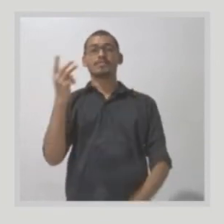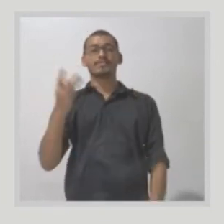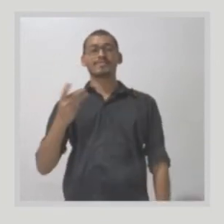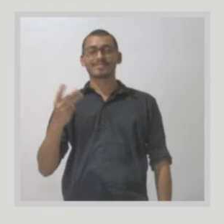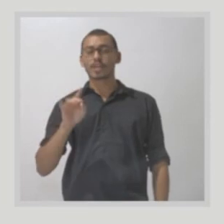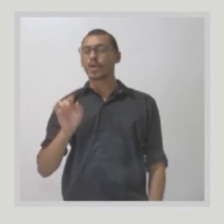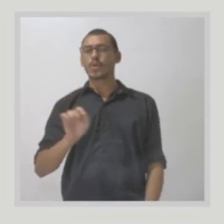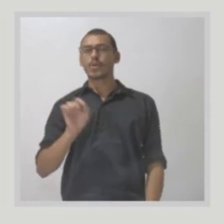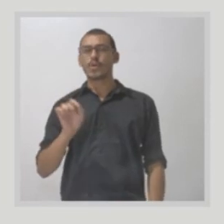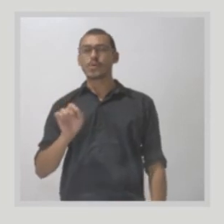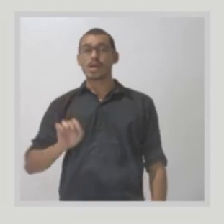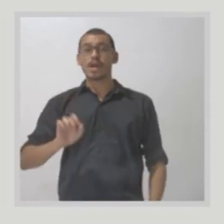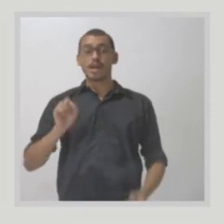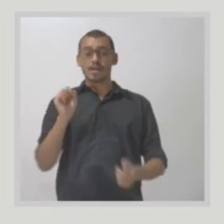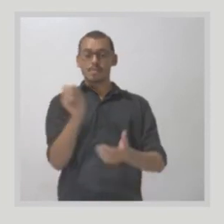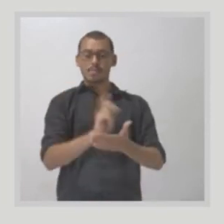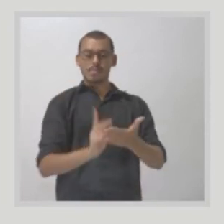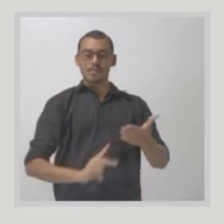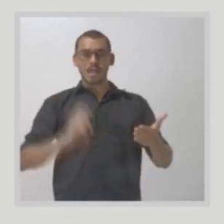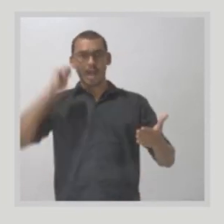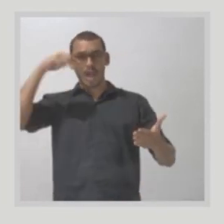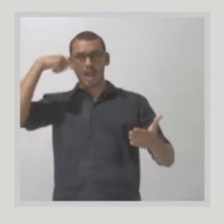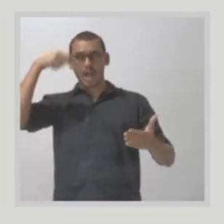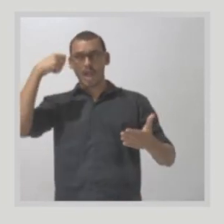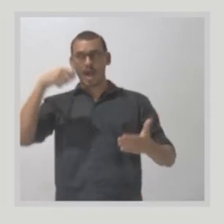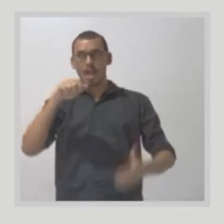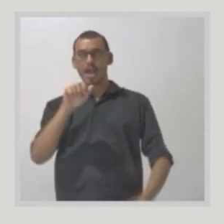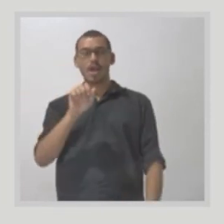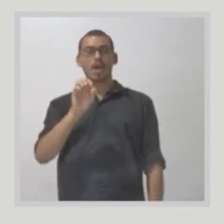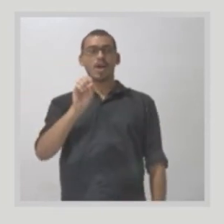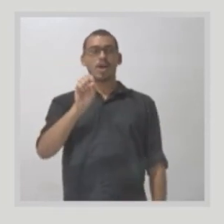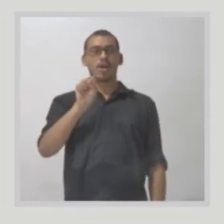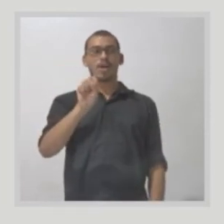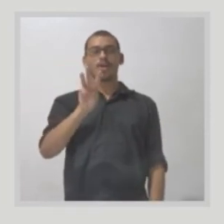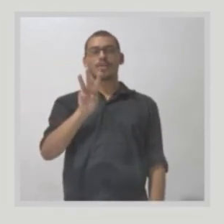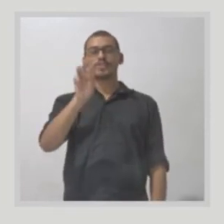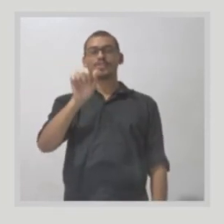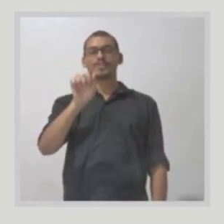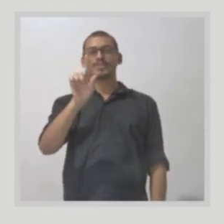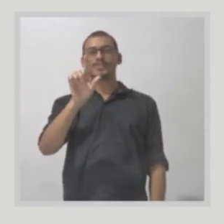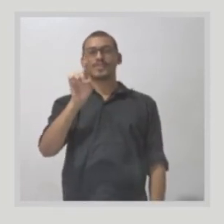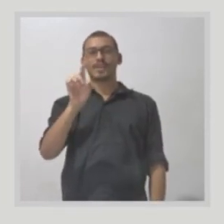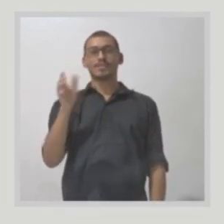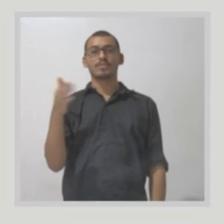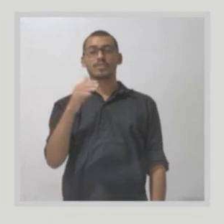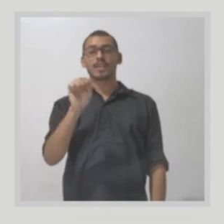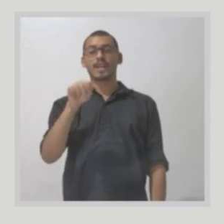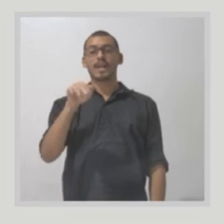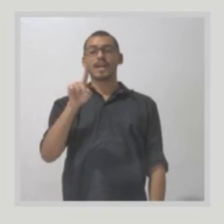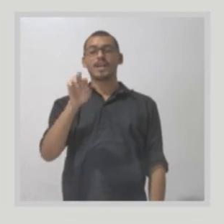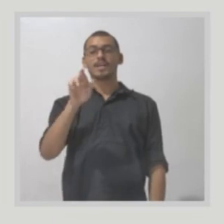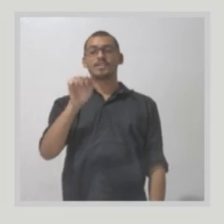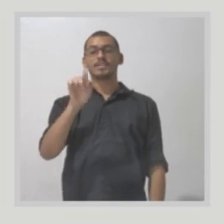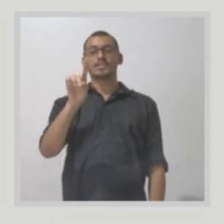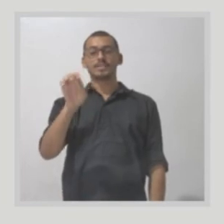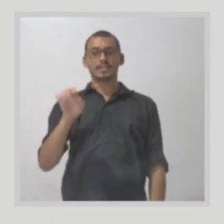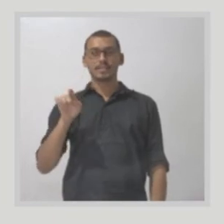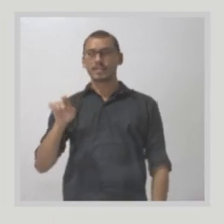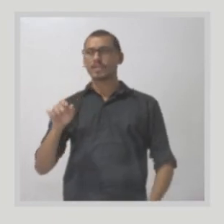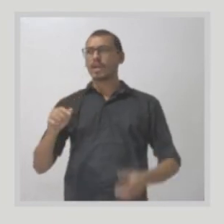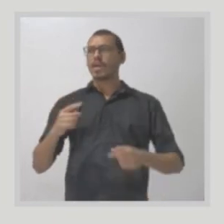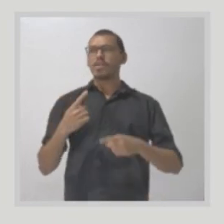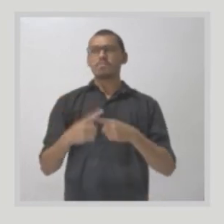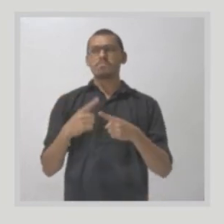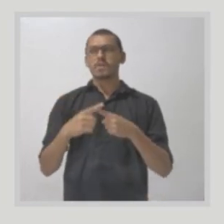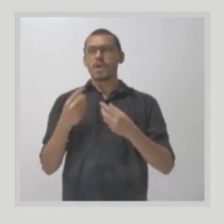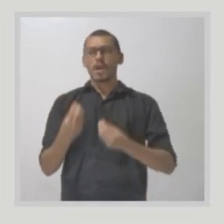é de um poeta, do Oswald de Andrade. Nós trouxemos o poema Vício na Fala. Para dizerem